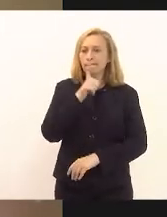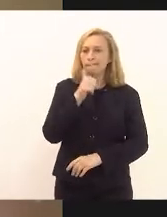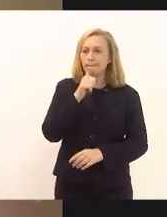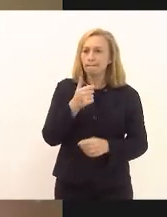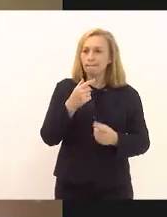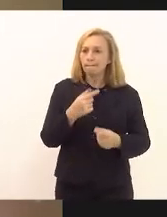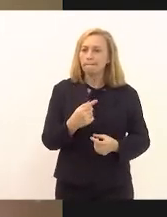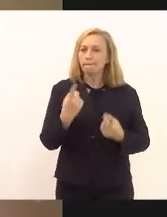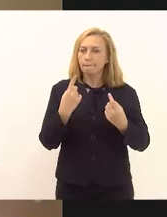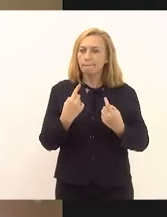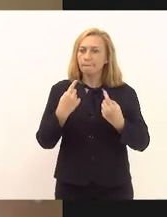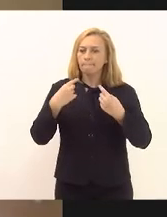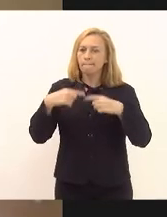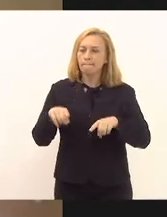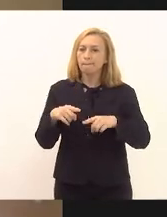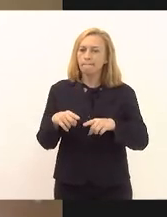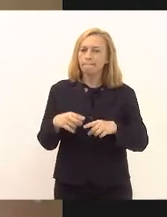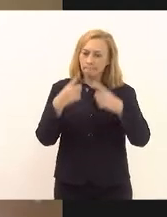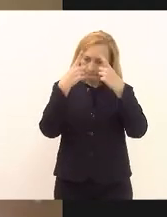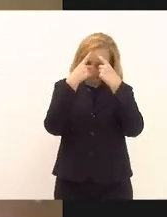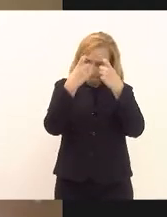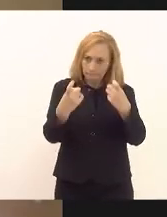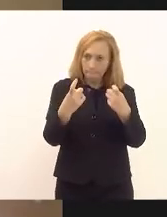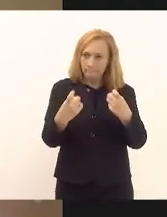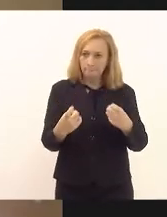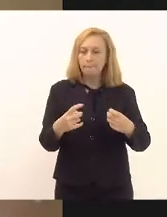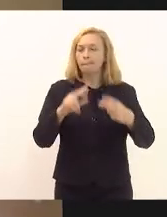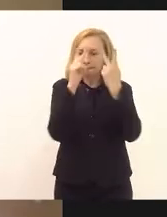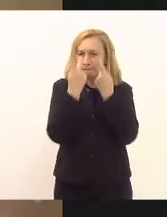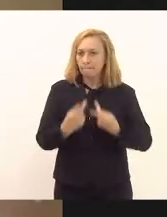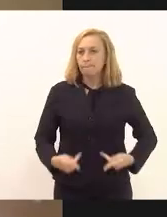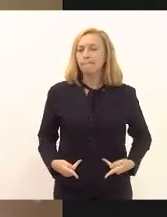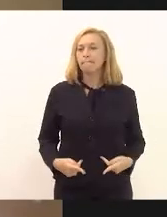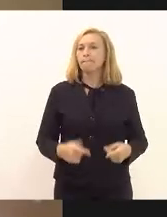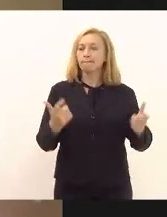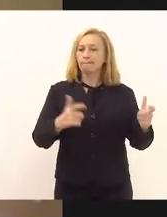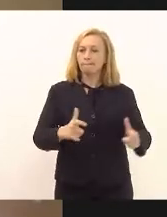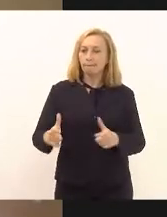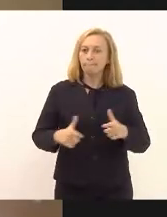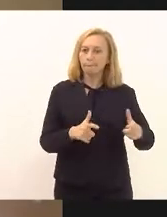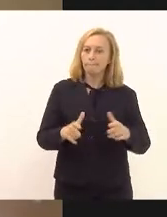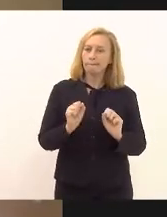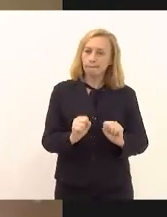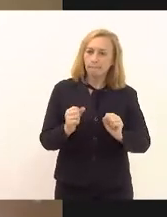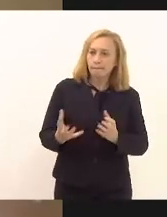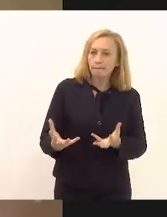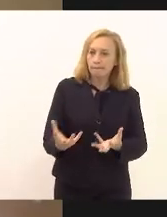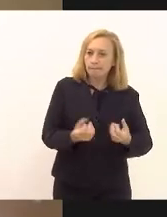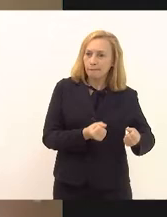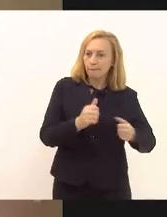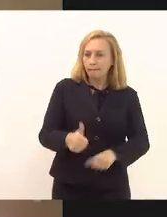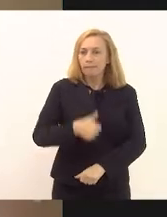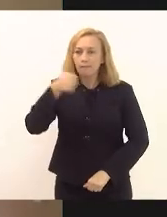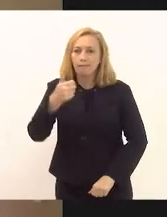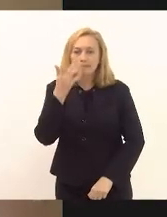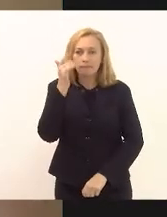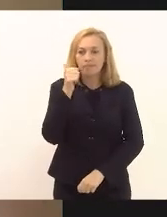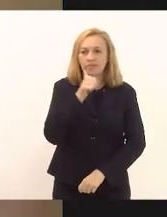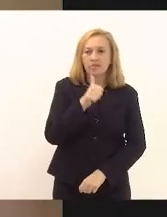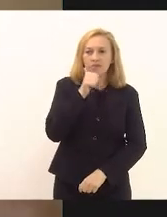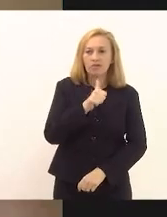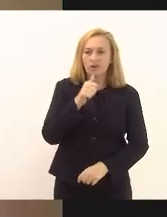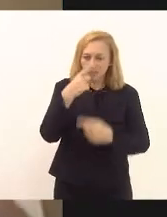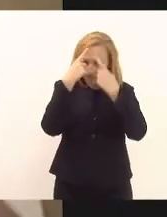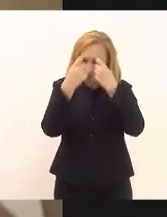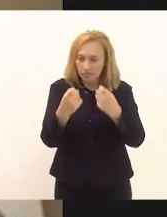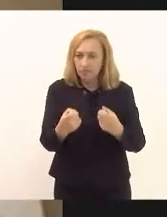combate à violência contra a mulher e humanização de espaços que possa acolher melhor as mulheres vítimas de